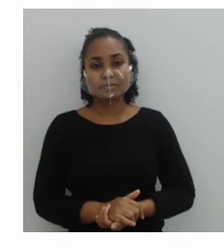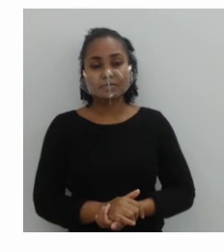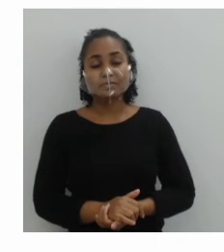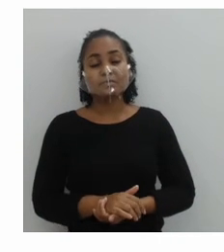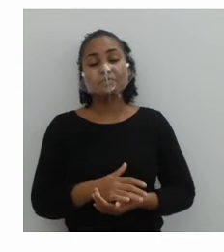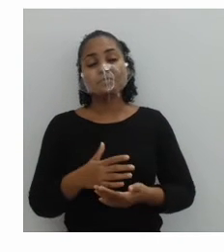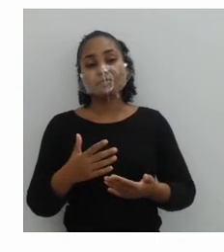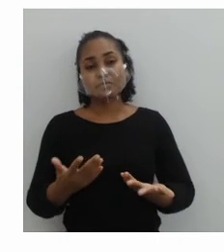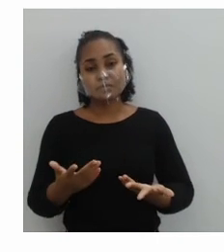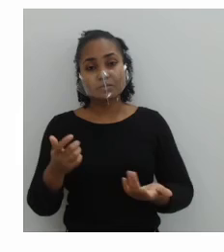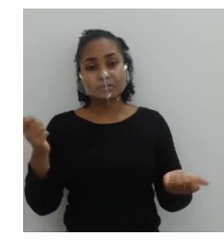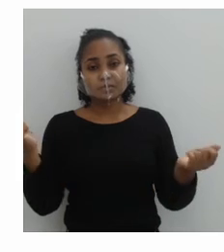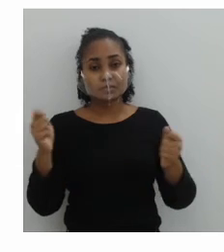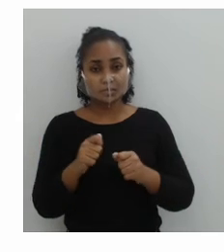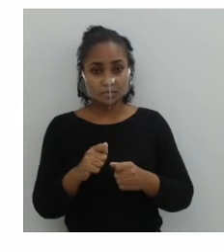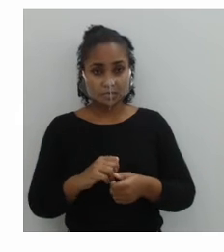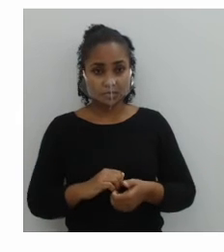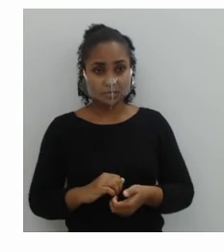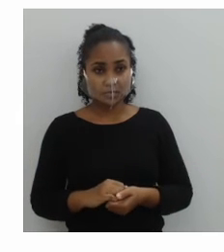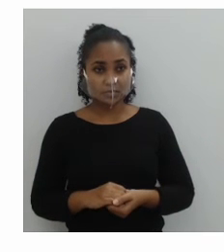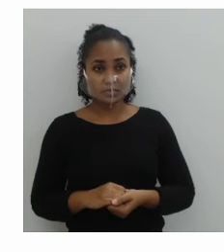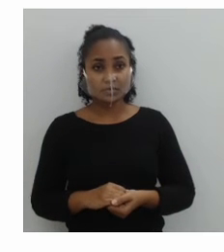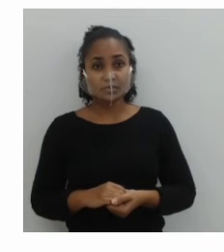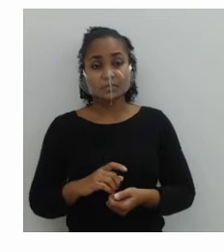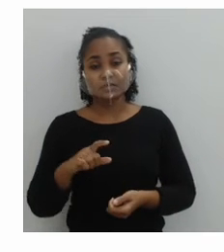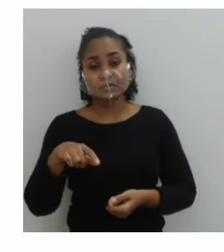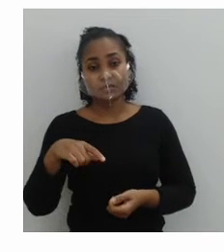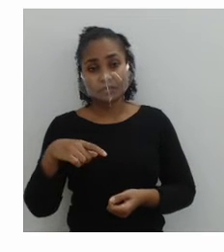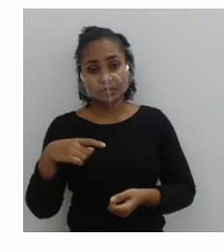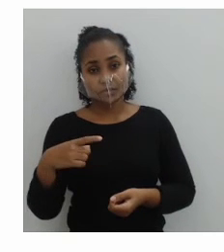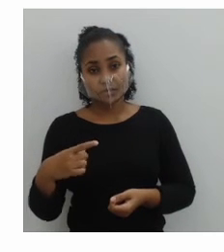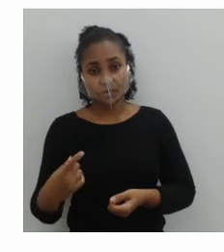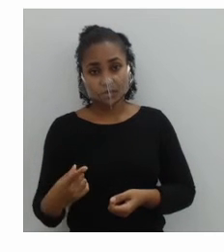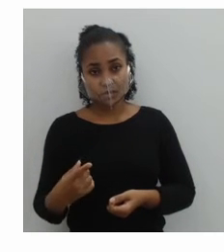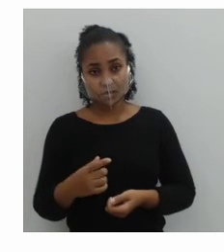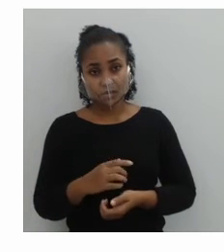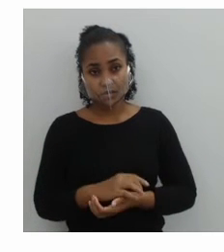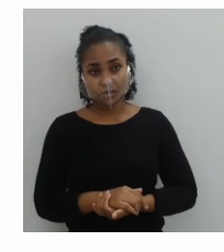A conquista dos holandeses. Depois a gente vem com